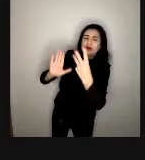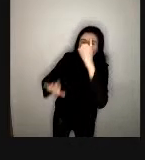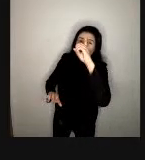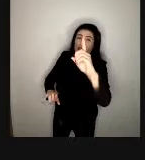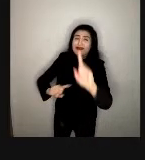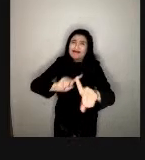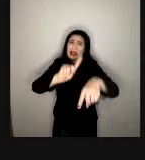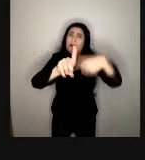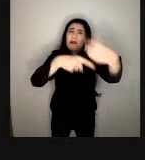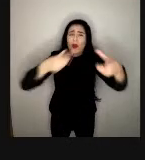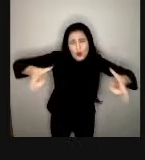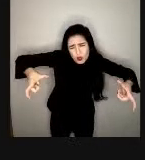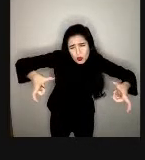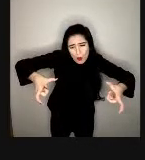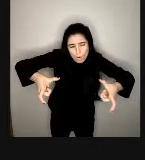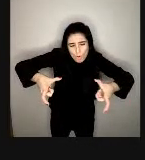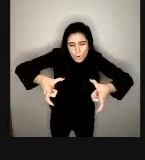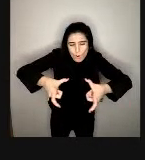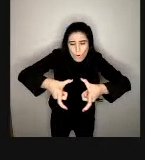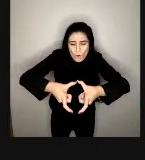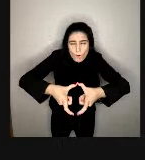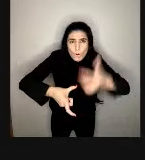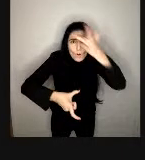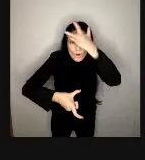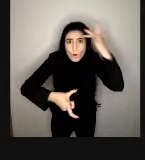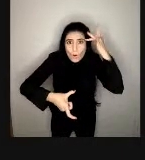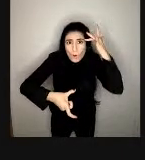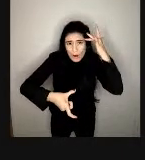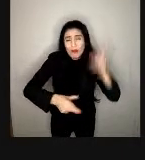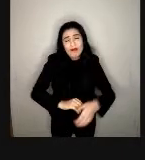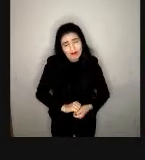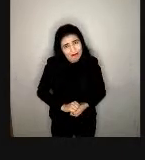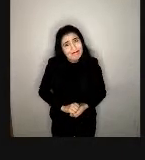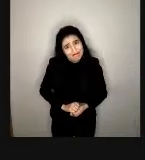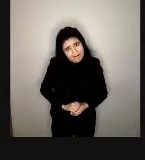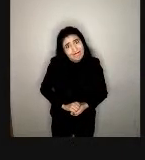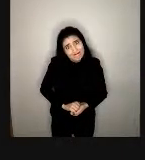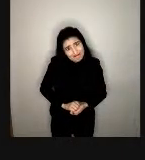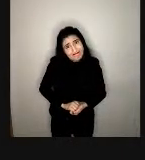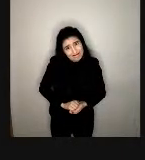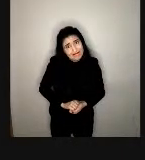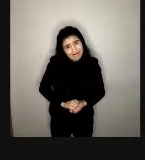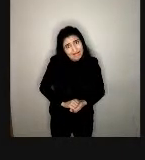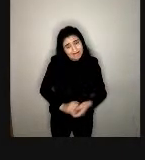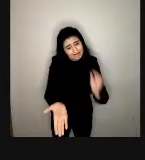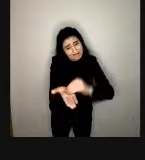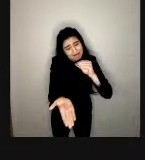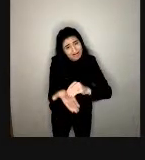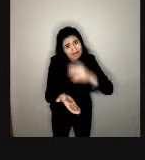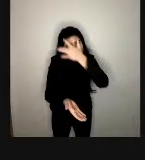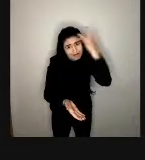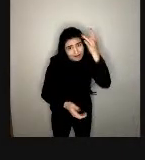atinge o volume de pessoas que poderia atender e atingir. É, ao contrário de um shopping, de uma estação de